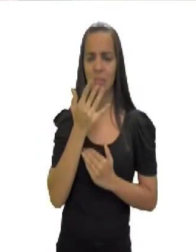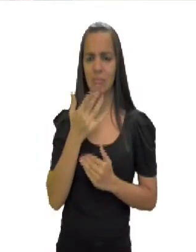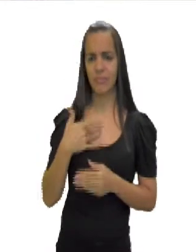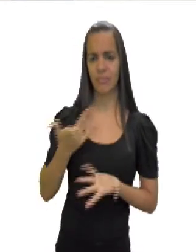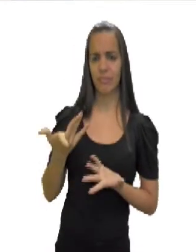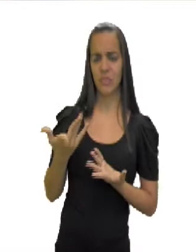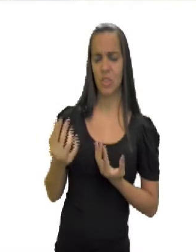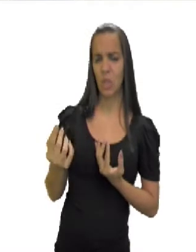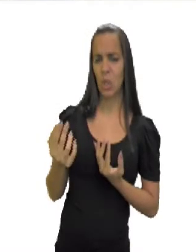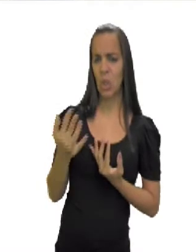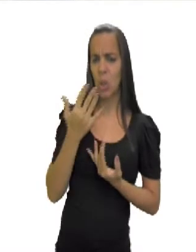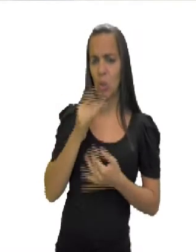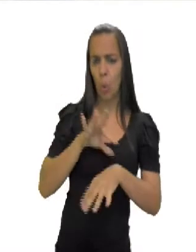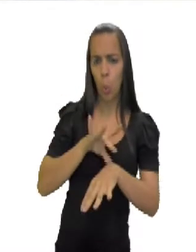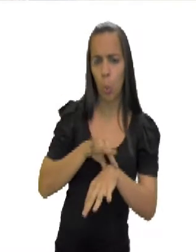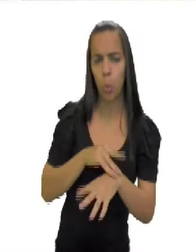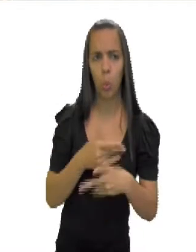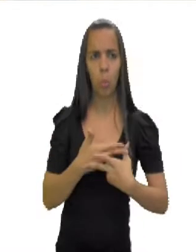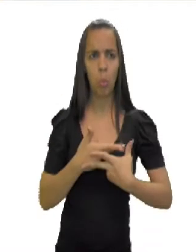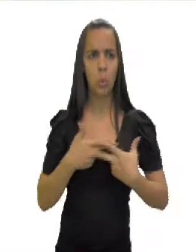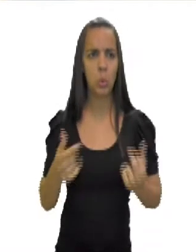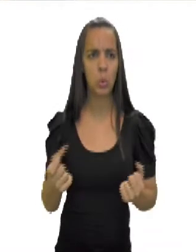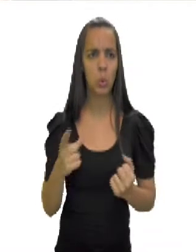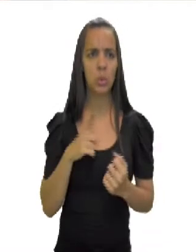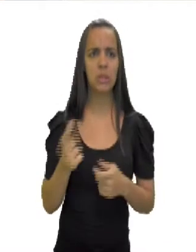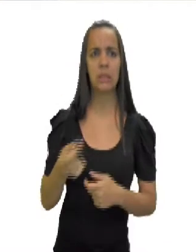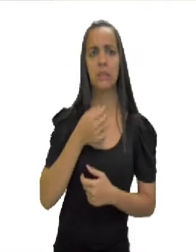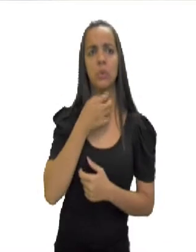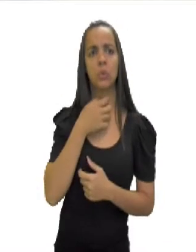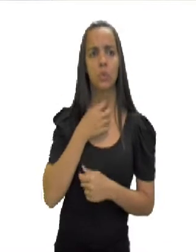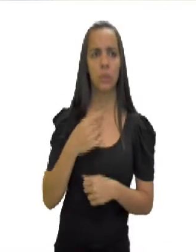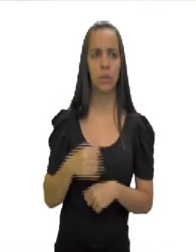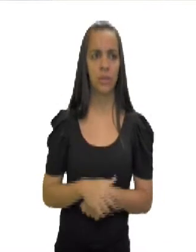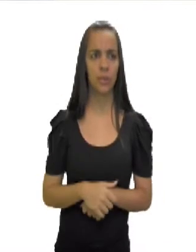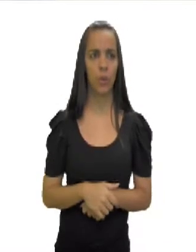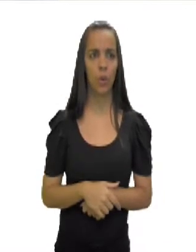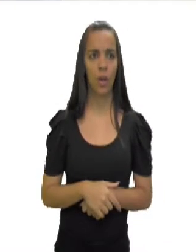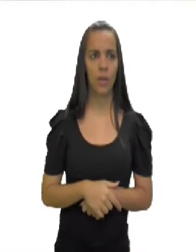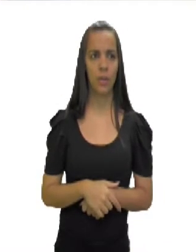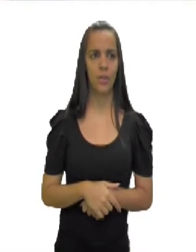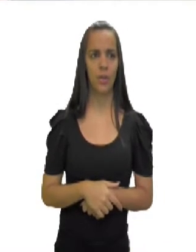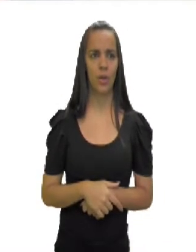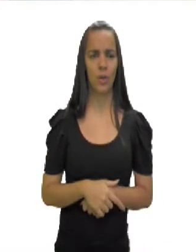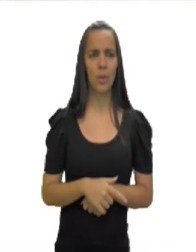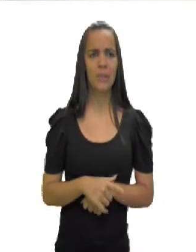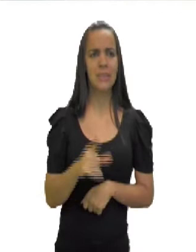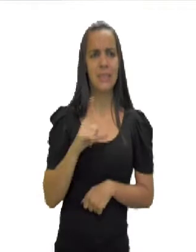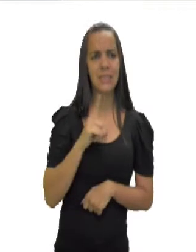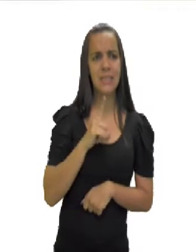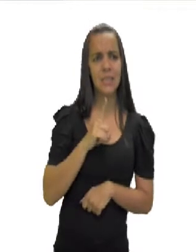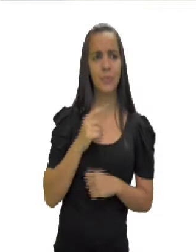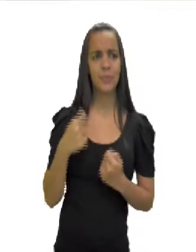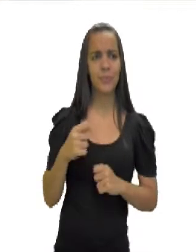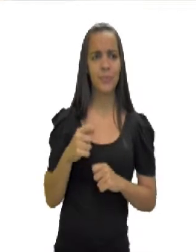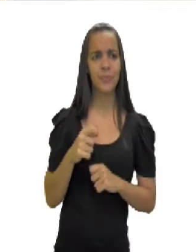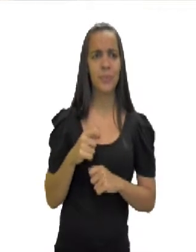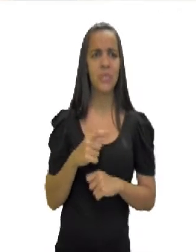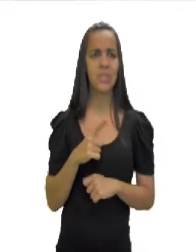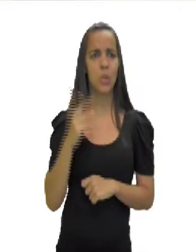estranha, qualquer agente estranho que entre nele. O número menor que